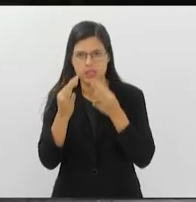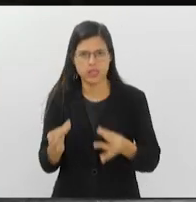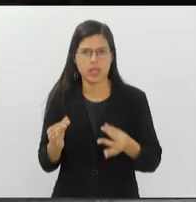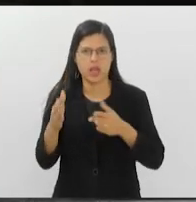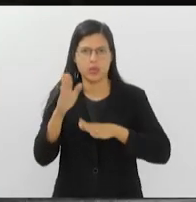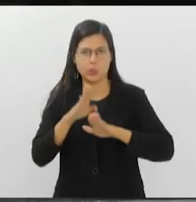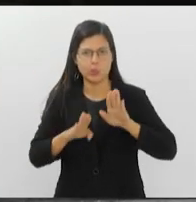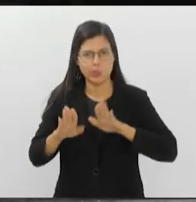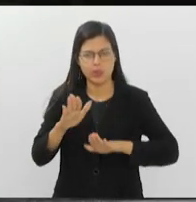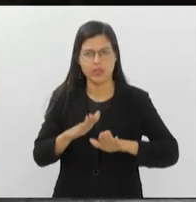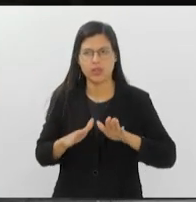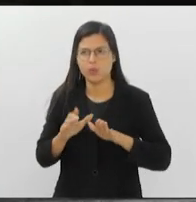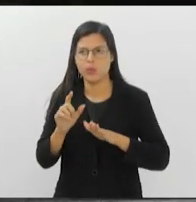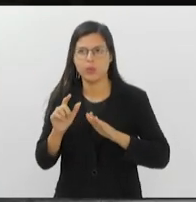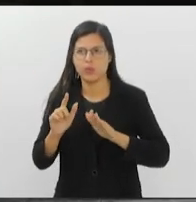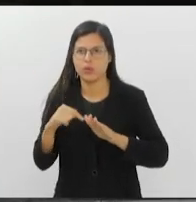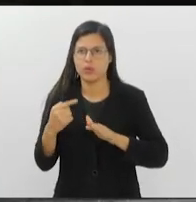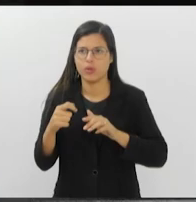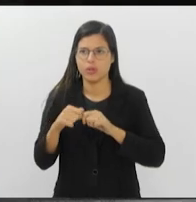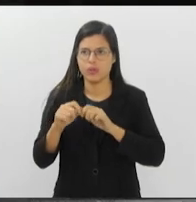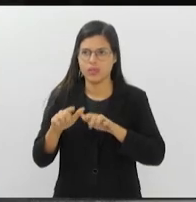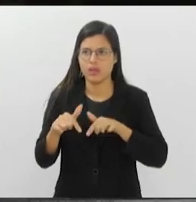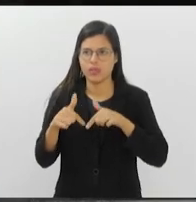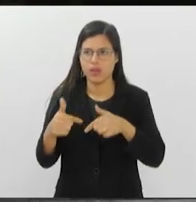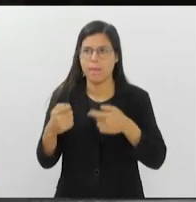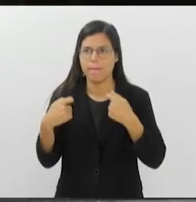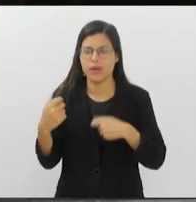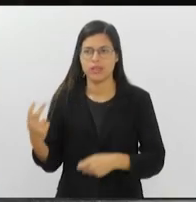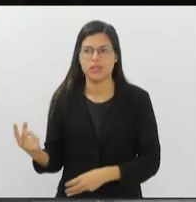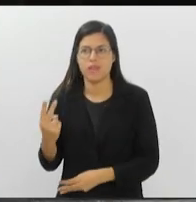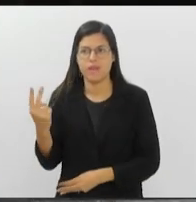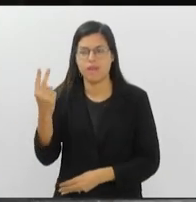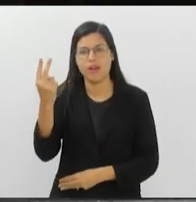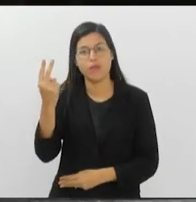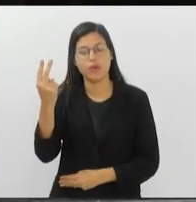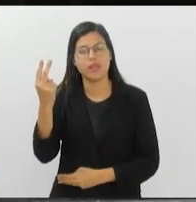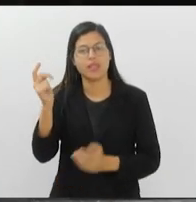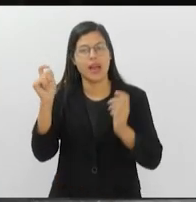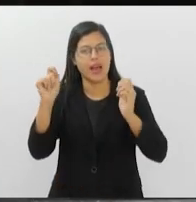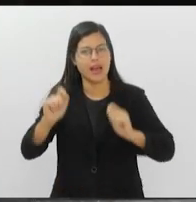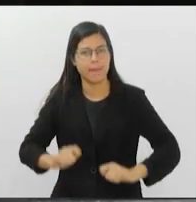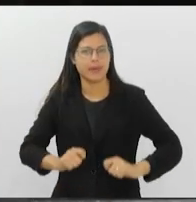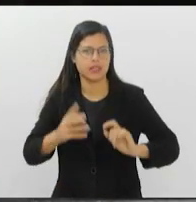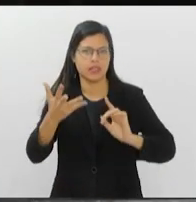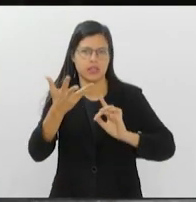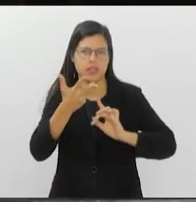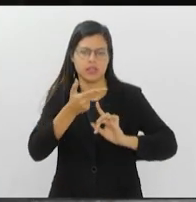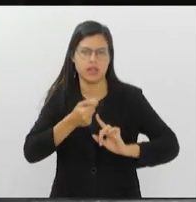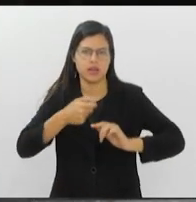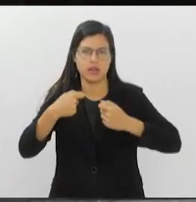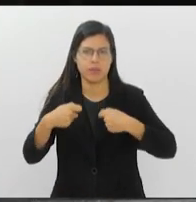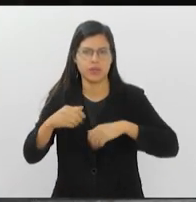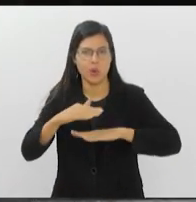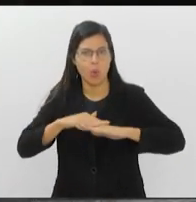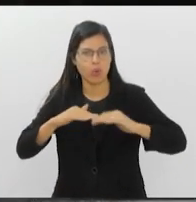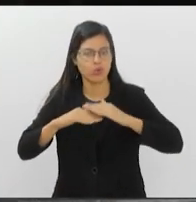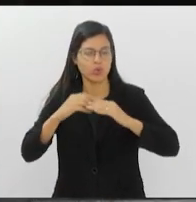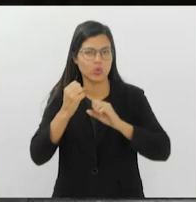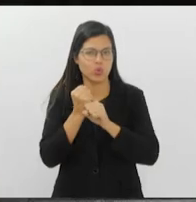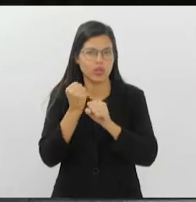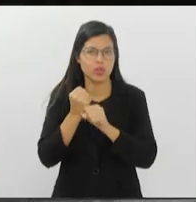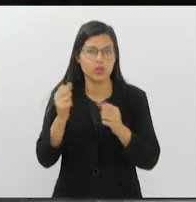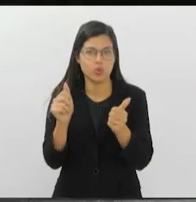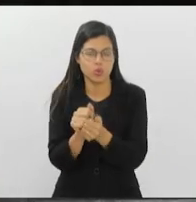que a gente está oferecendo ao nosso sujeito. É preciso valorizar a potência dessa arte. É preciso construir junto. É preciso ter